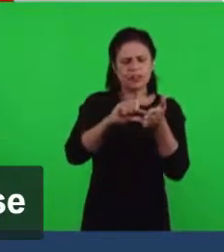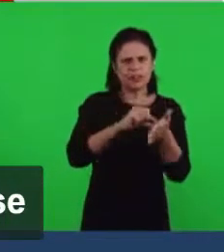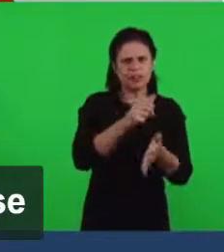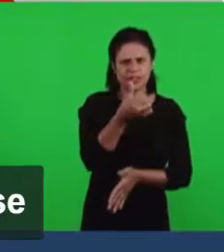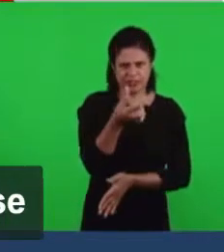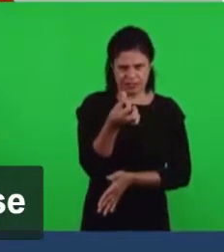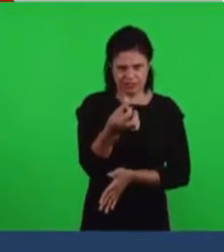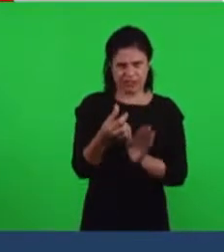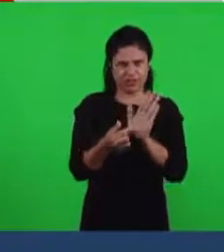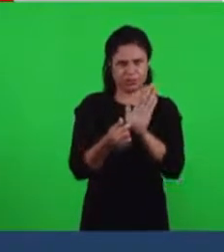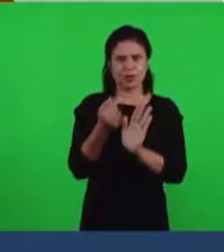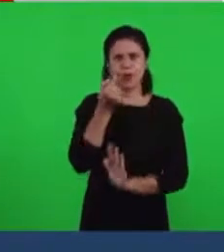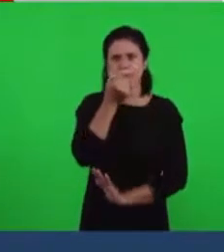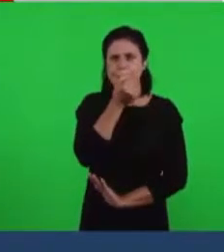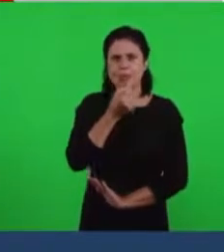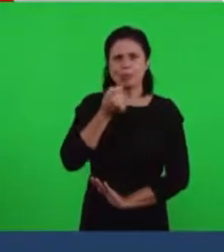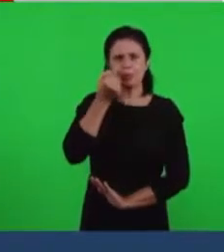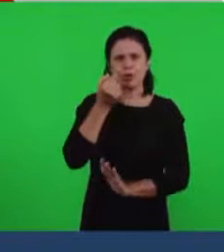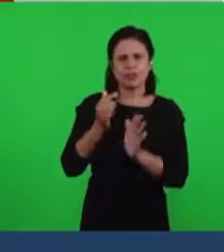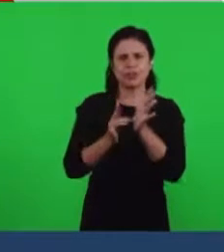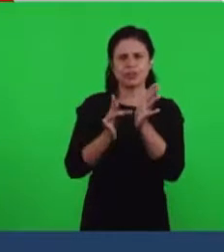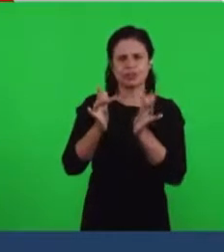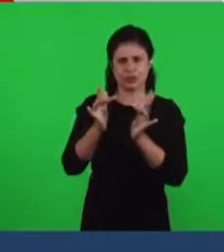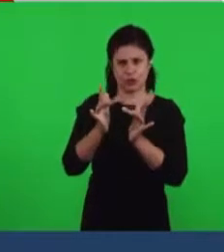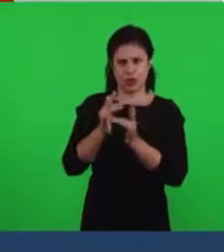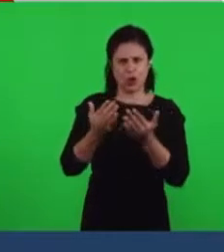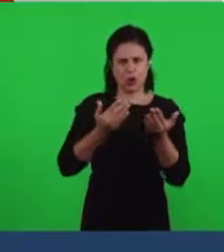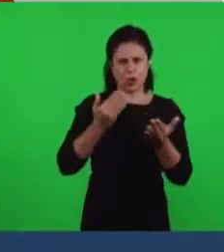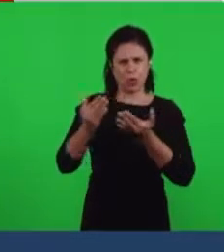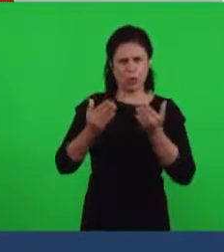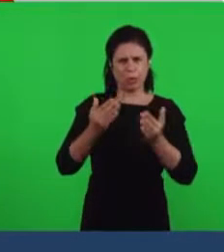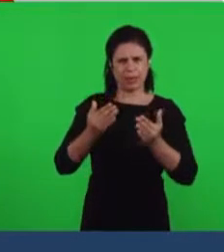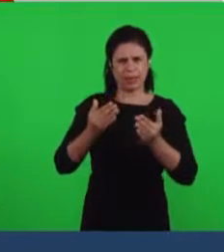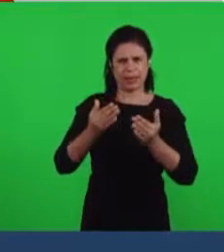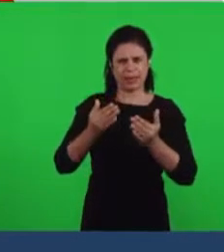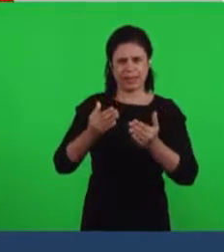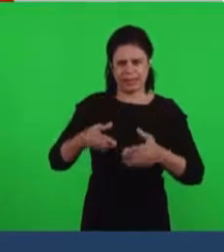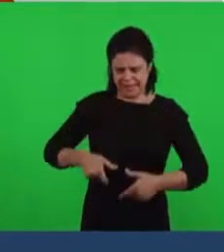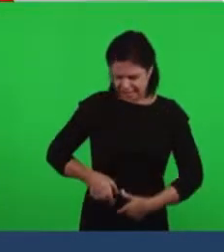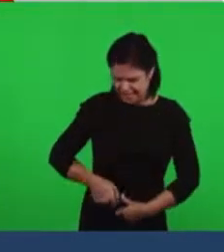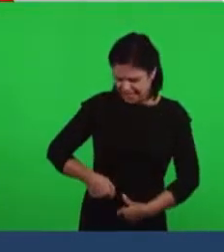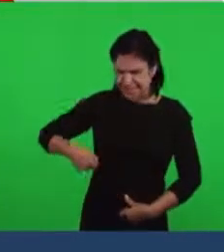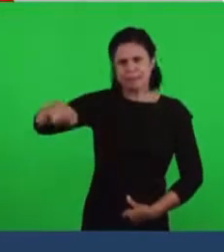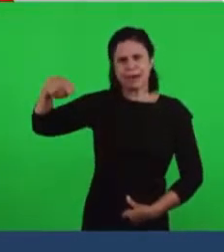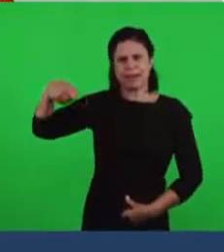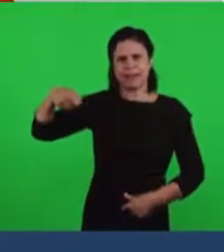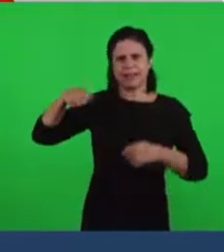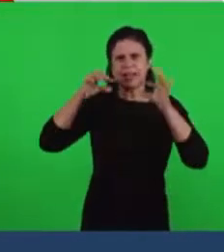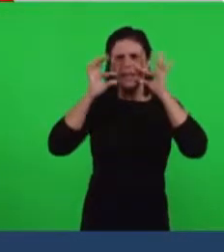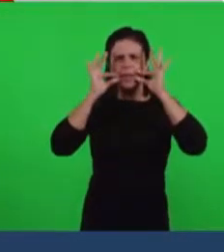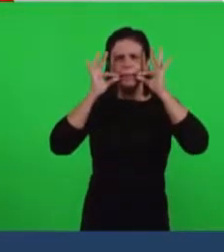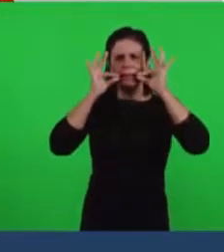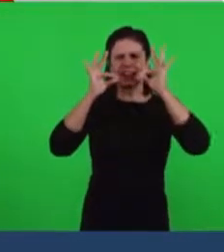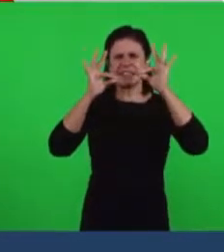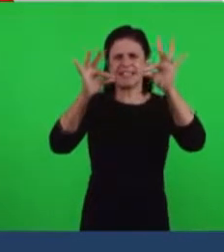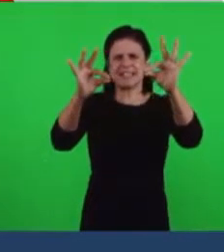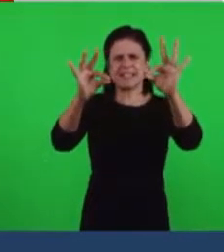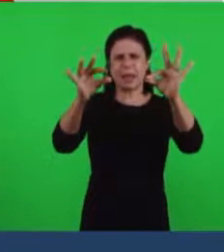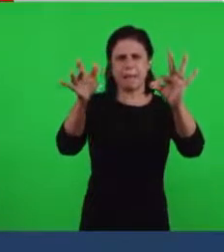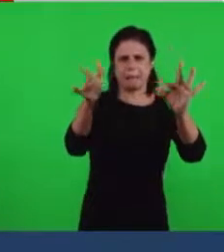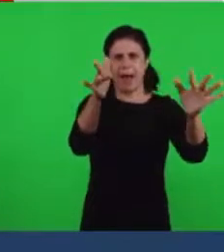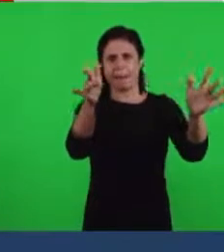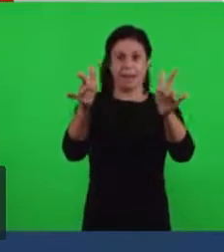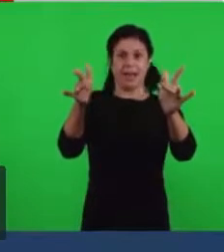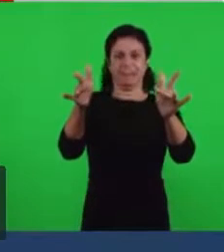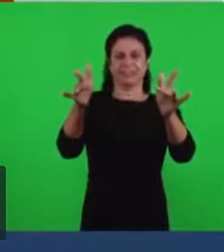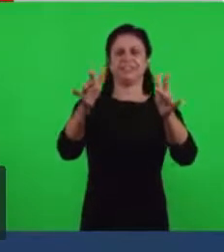restante do versículo quando diz que da sua boca saía uma aguda espada de dois fios logo imediatamente